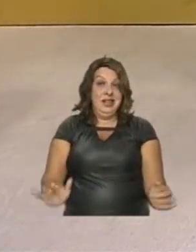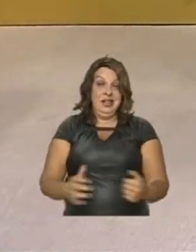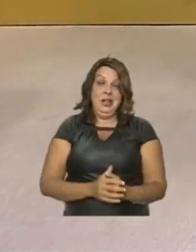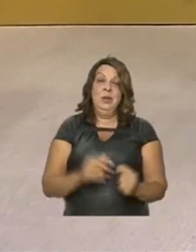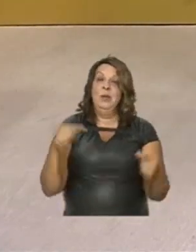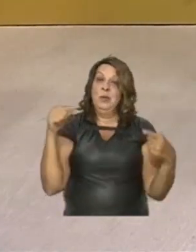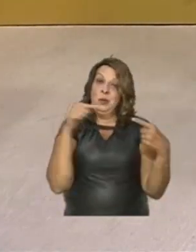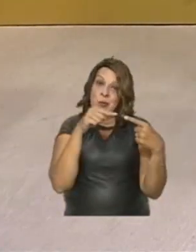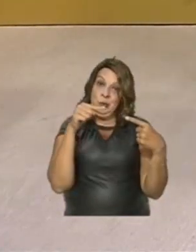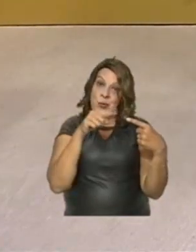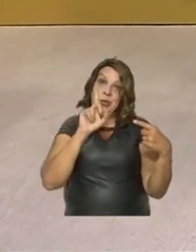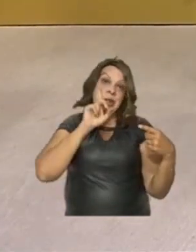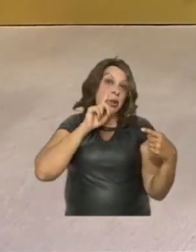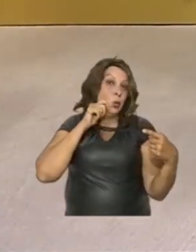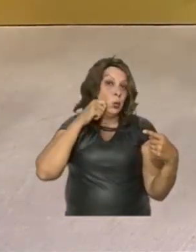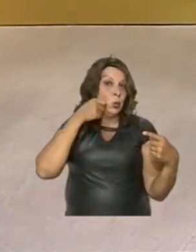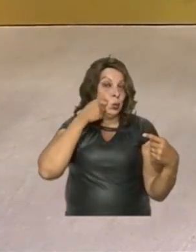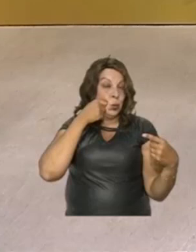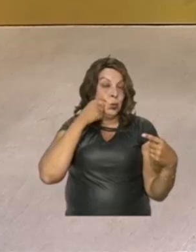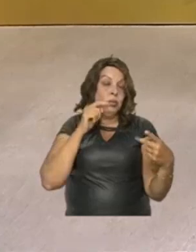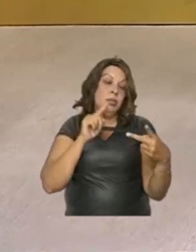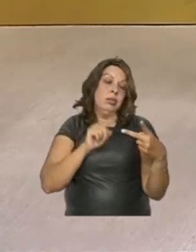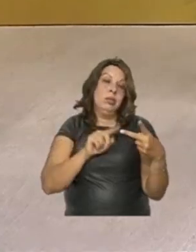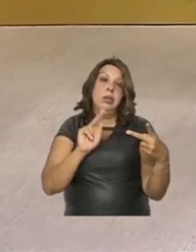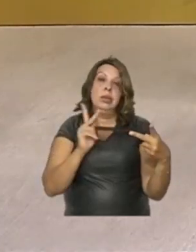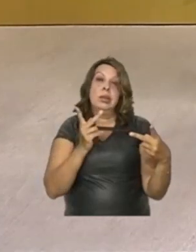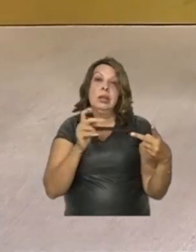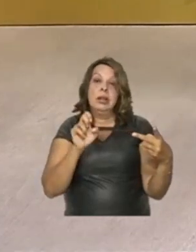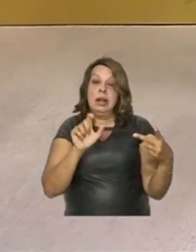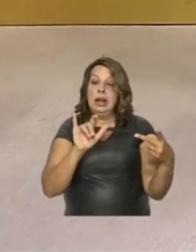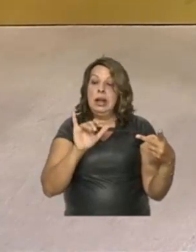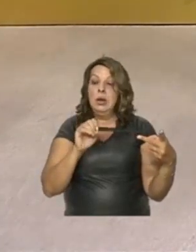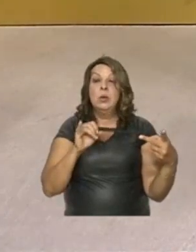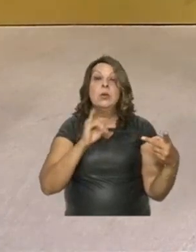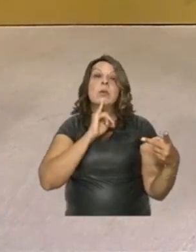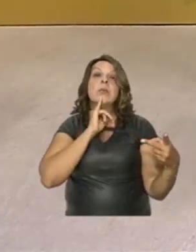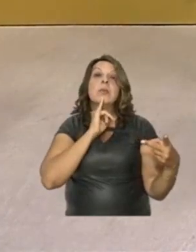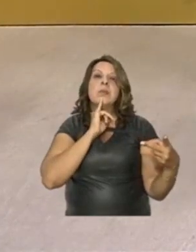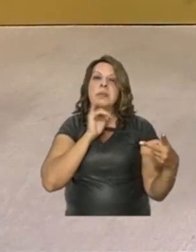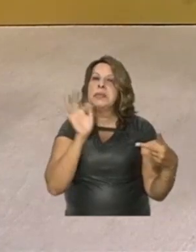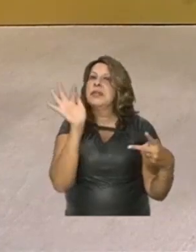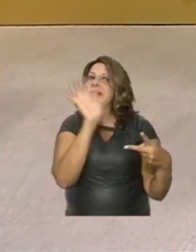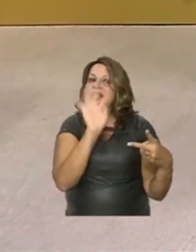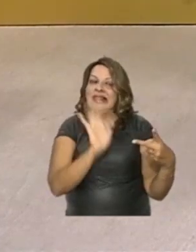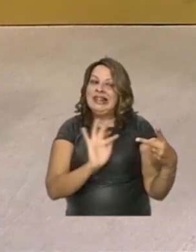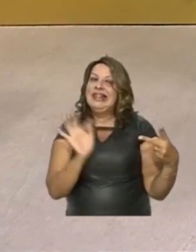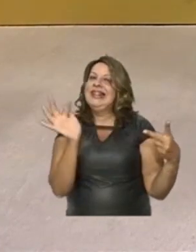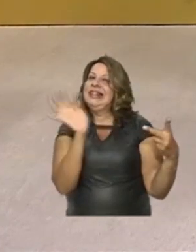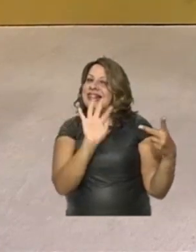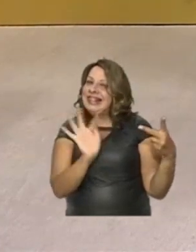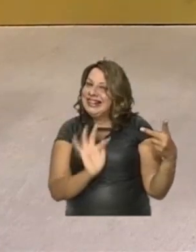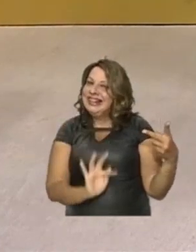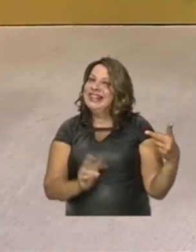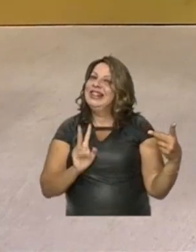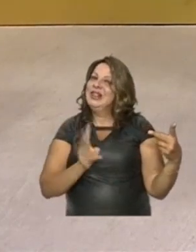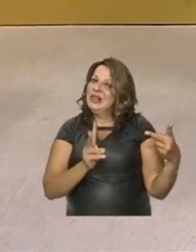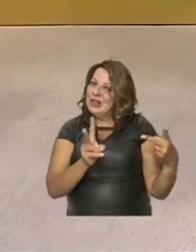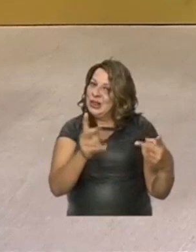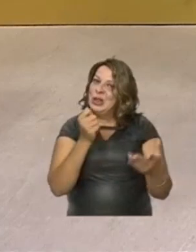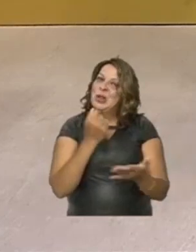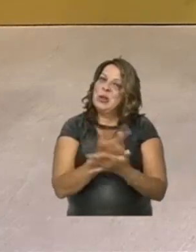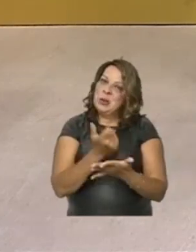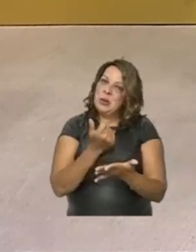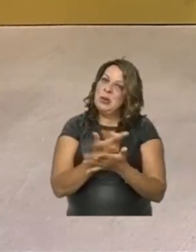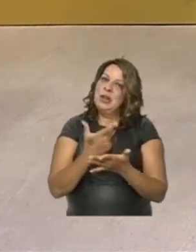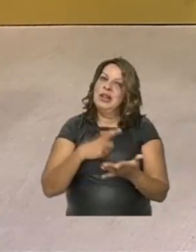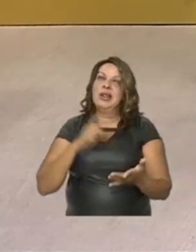dos contemplados, foi aqui de Aracaju e o outro, Hélio, lá de Itabaiana. Certeza que estão felizes da vida. Vão continuar adquirindo o Caju